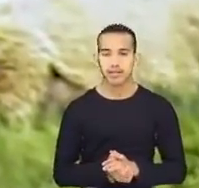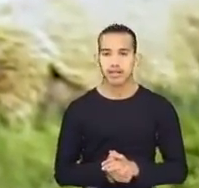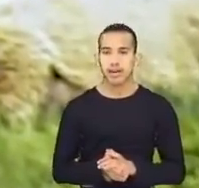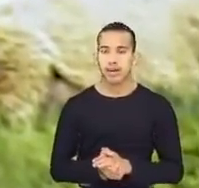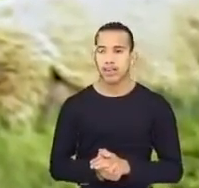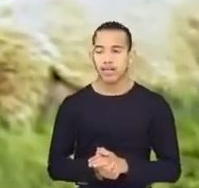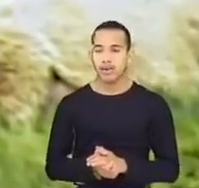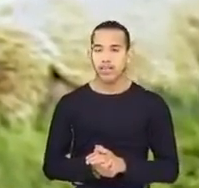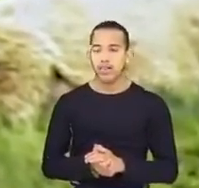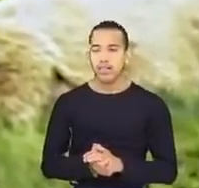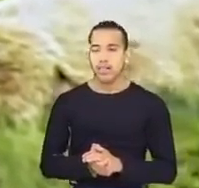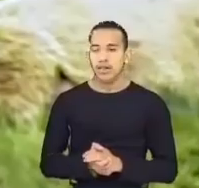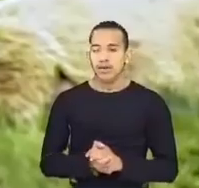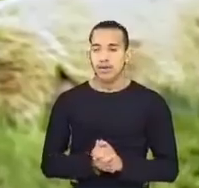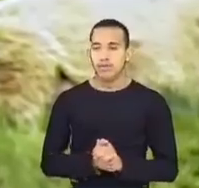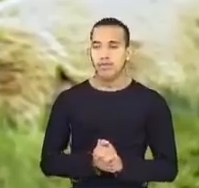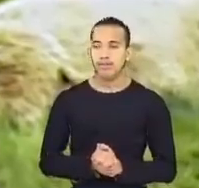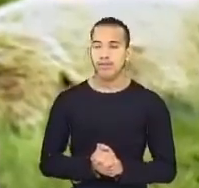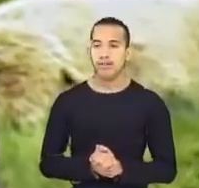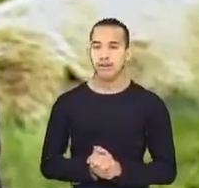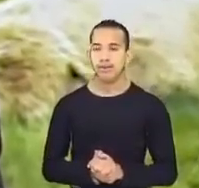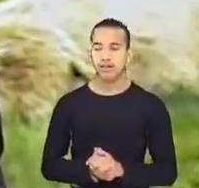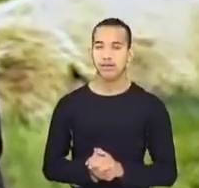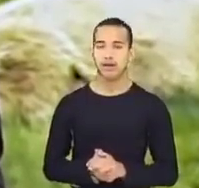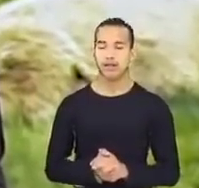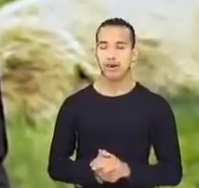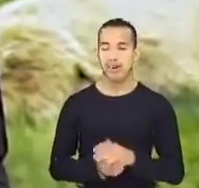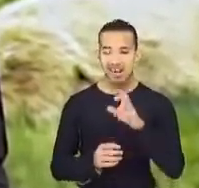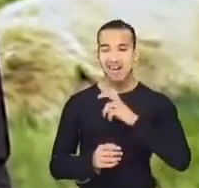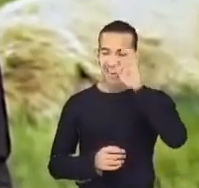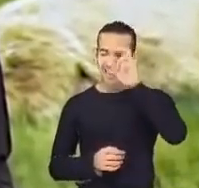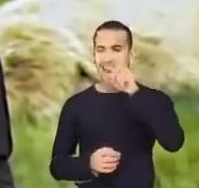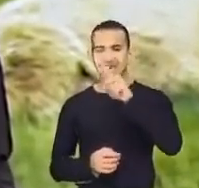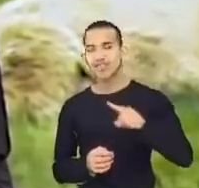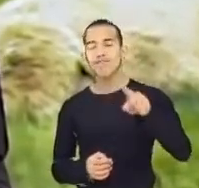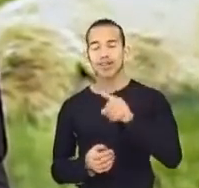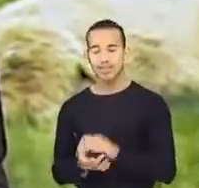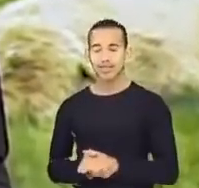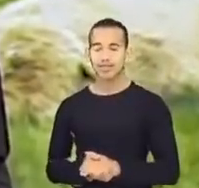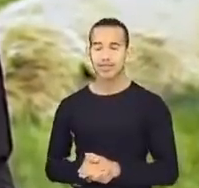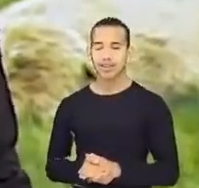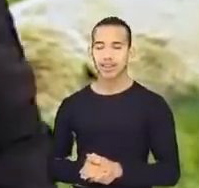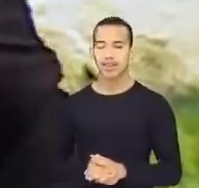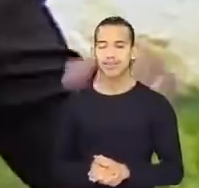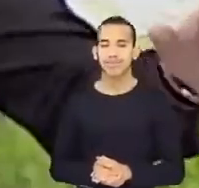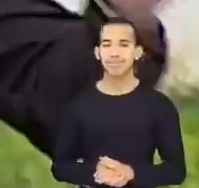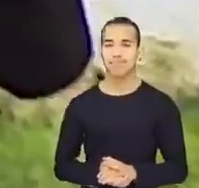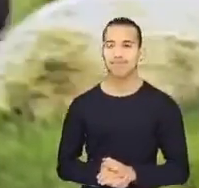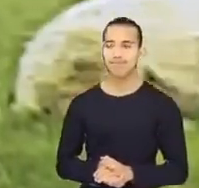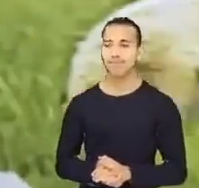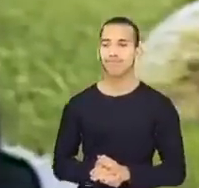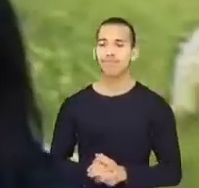Ah, gente, peraí. Ah, não pode subestimar a inteligência de vocês, não pode. Não pode.